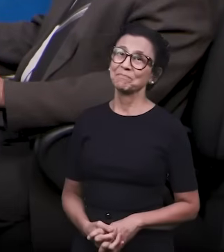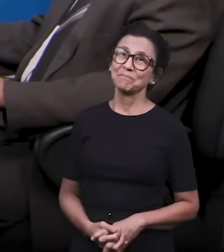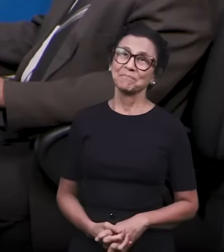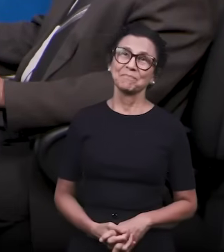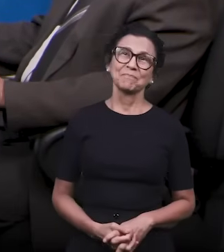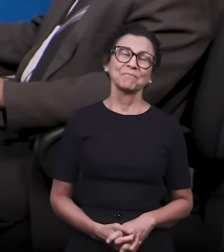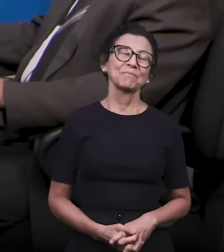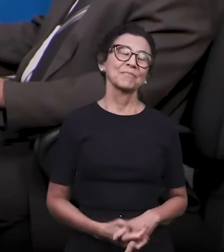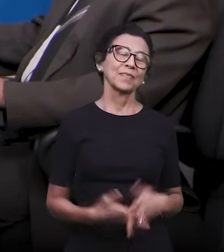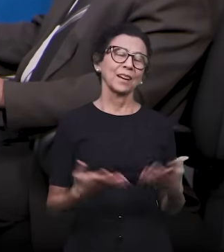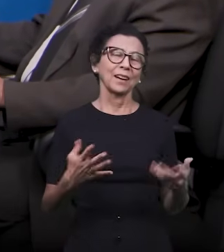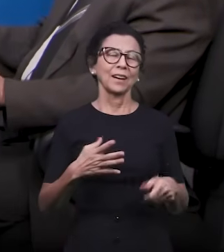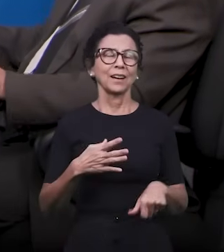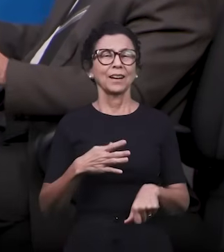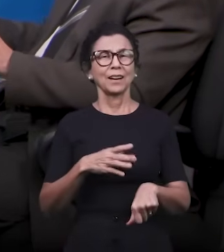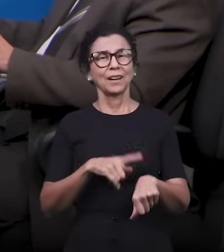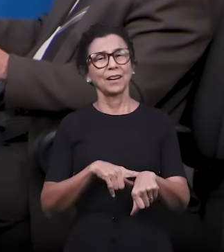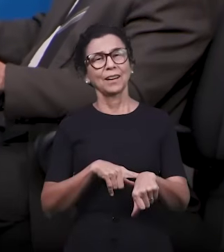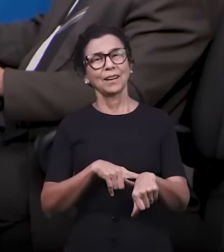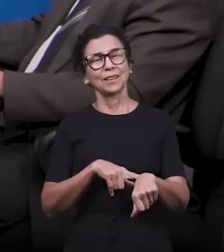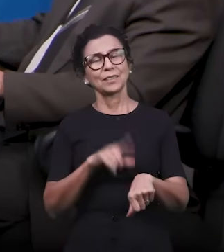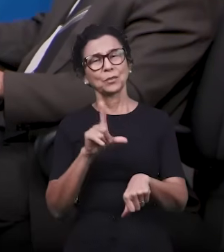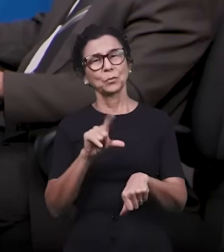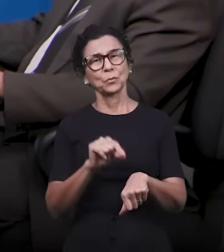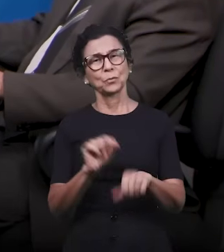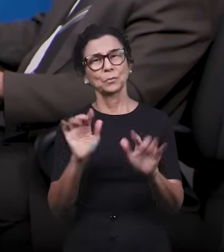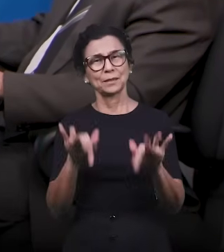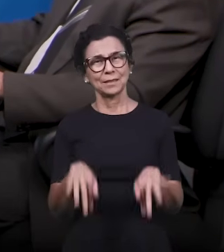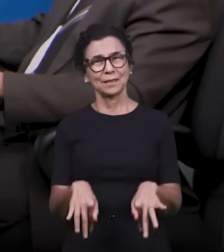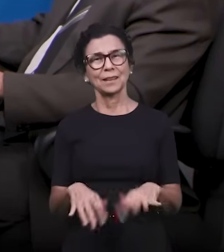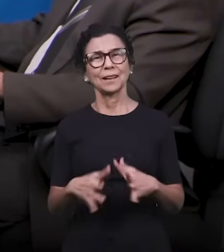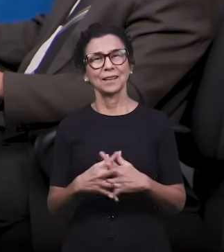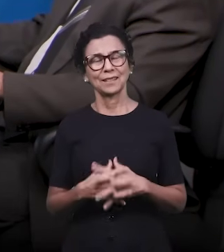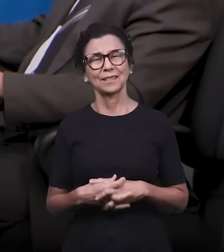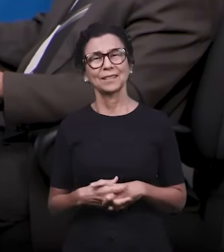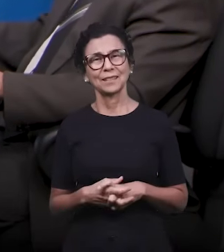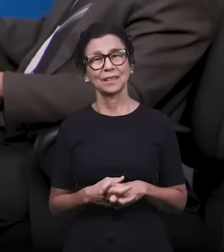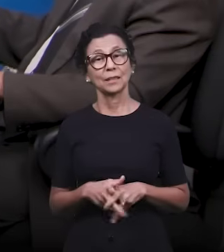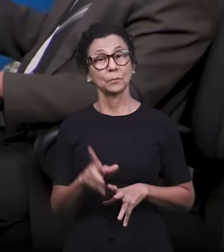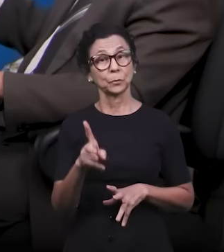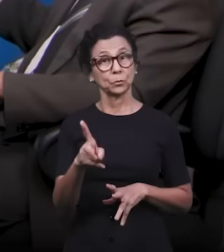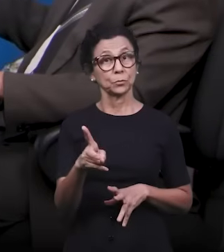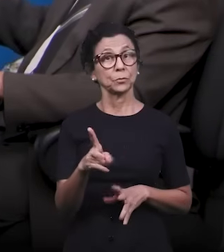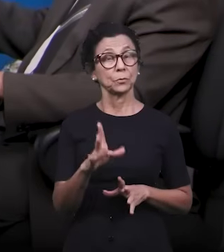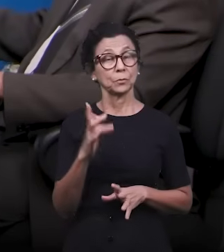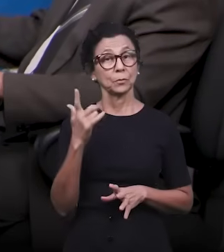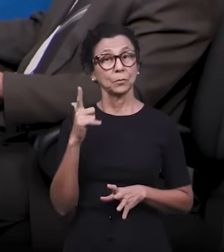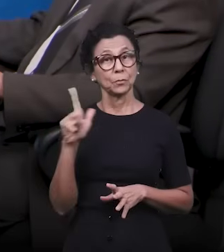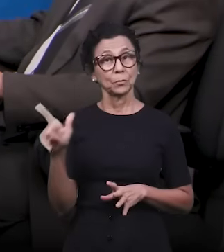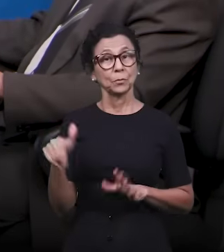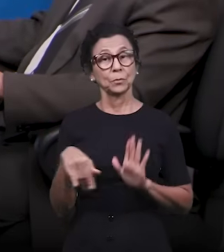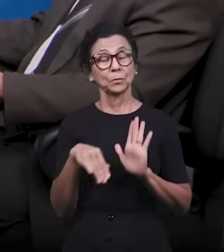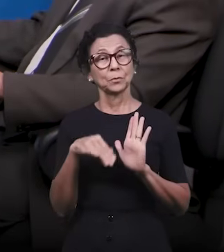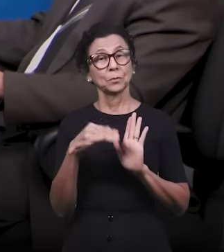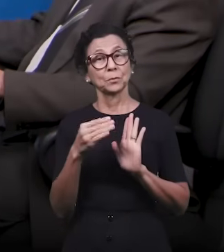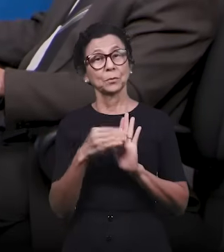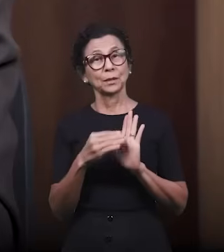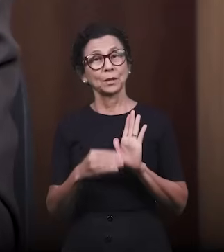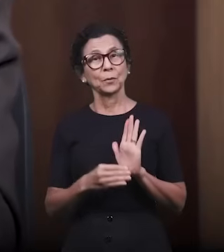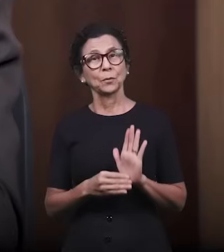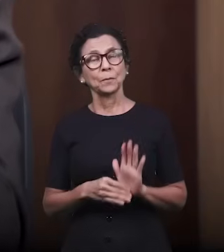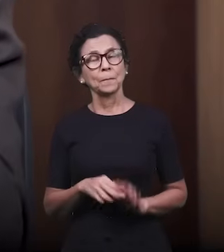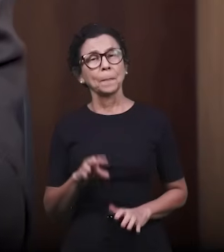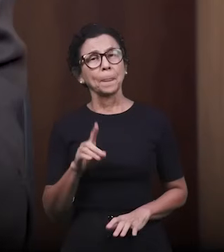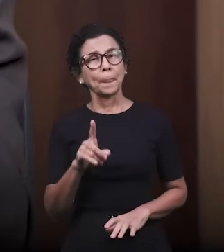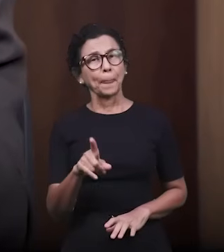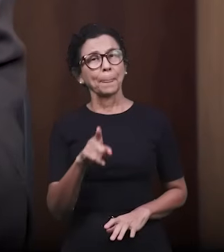Amém, pastor Fernando. É pena que o nosso tempo já está esgotando, né? Nós vamos encerrar aqui para dar continuidade no outro episódio. Eu quero